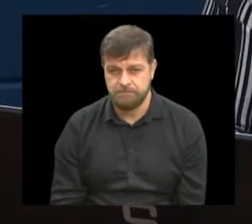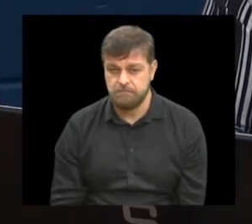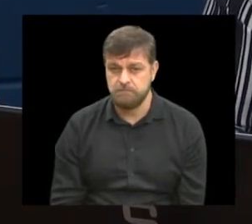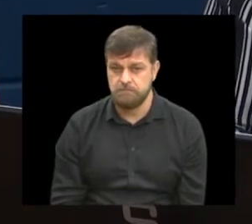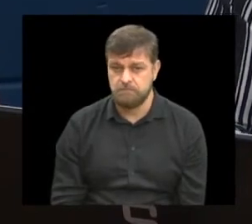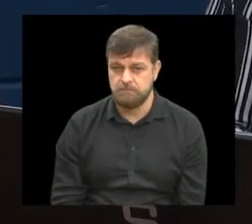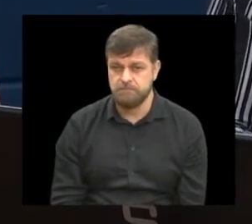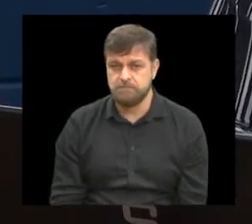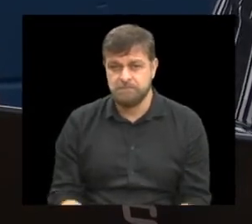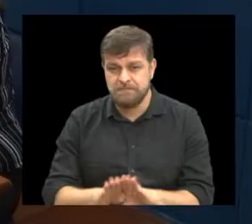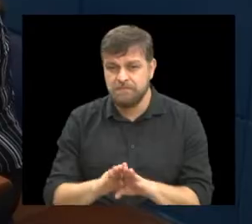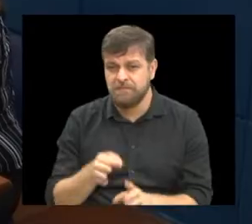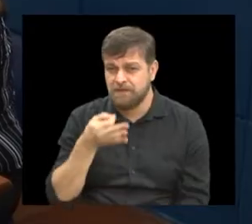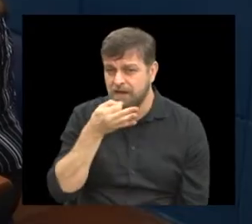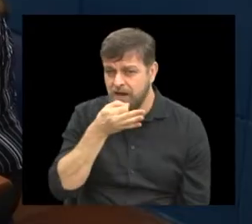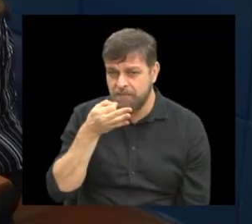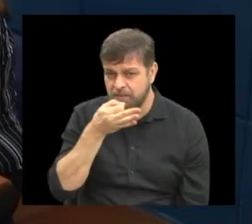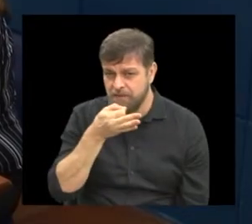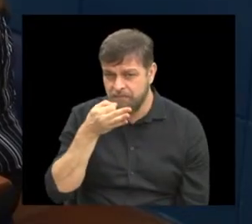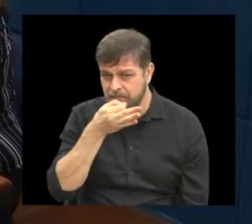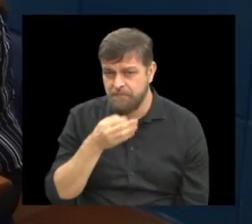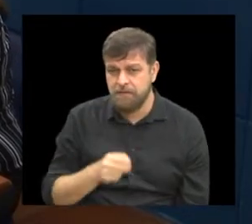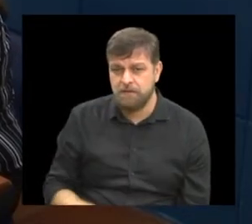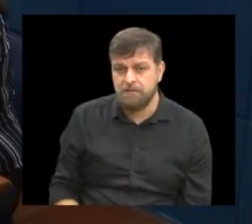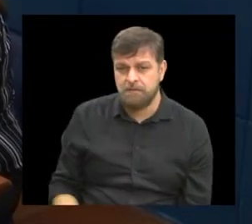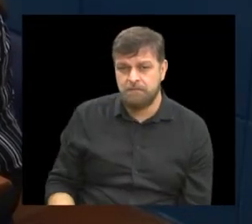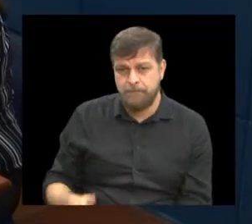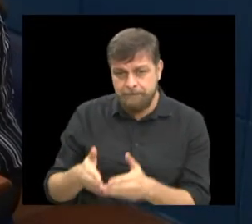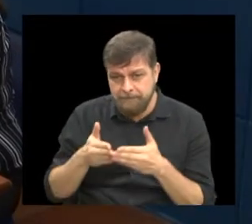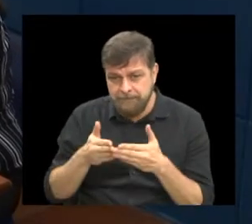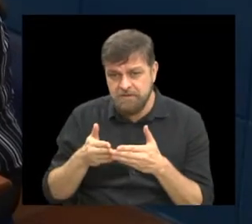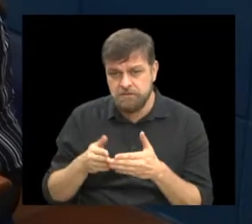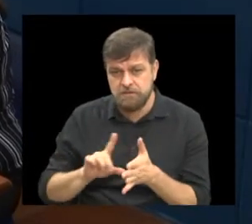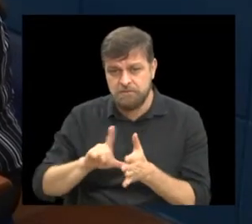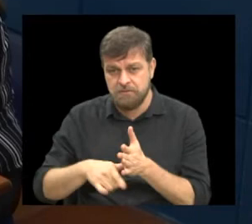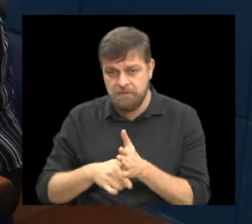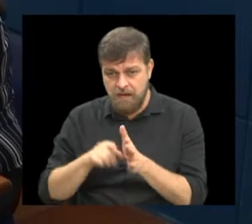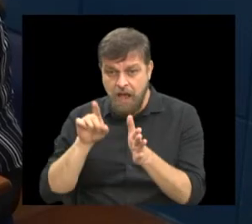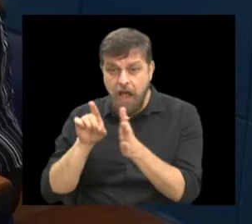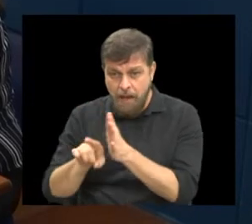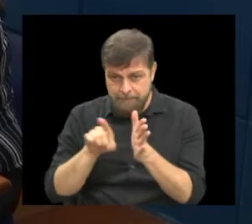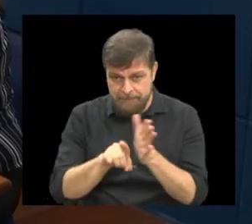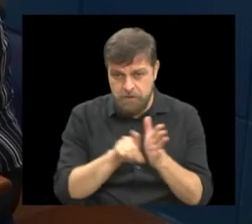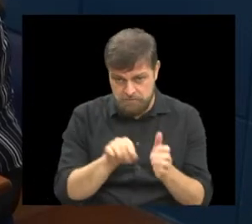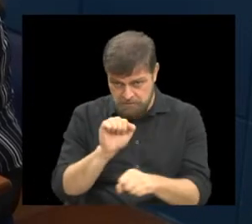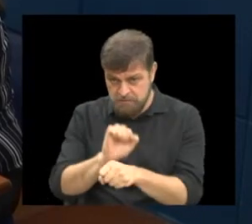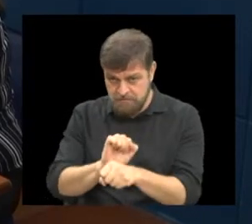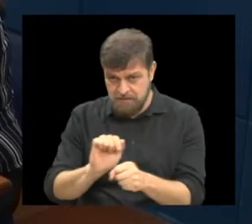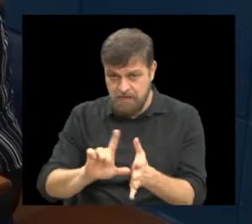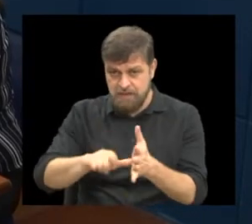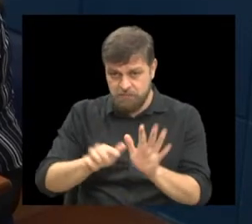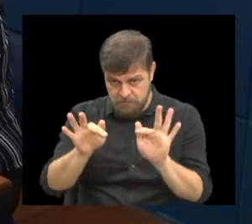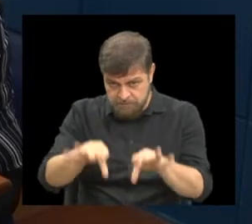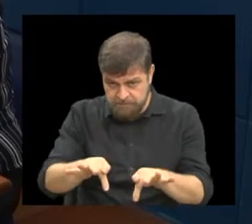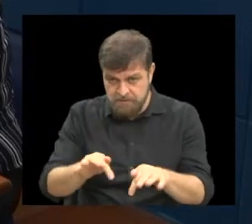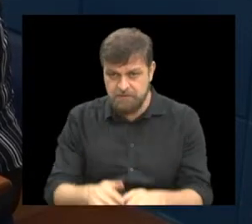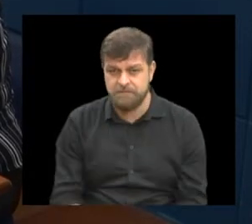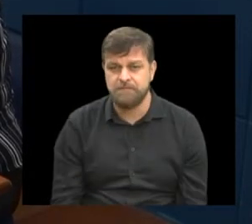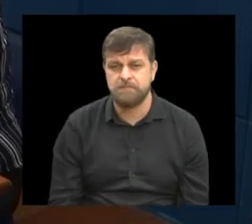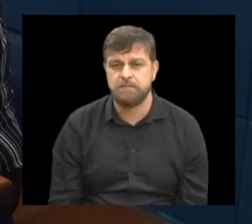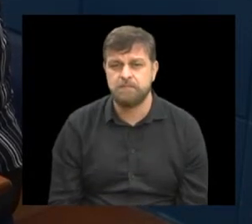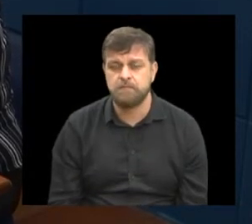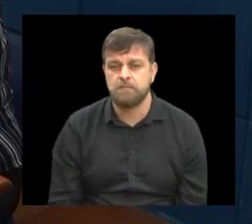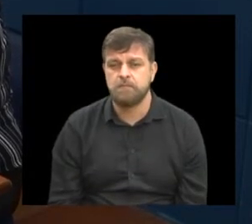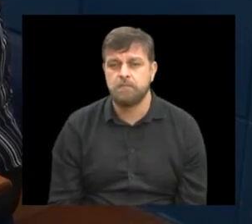Por conta do microfone e da organização, pediram para deixar as perguntas para o final, tá bom?